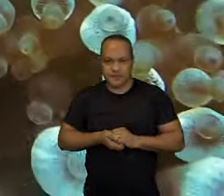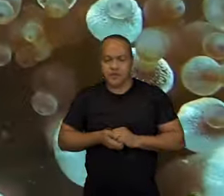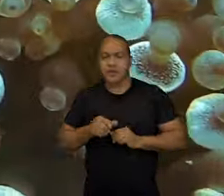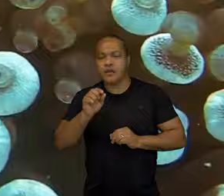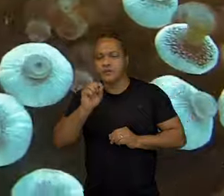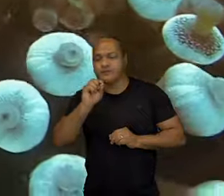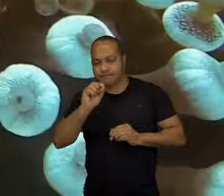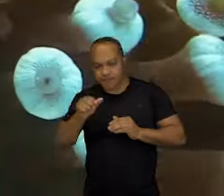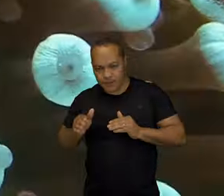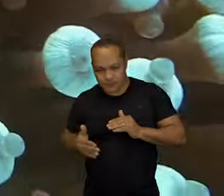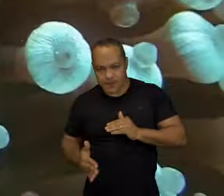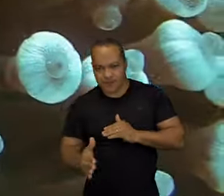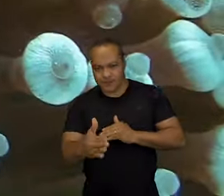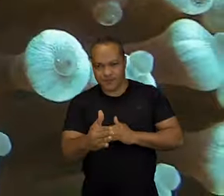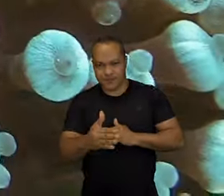Os peixes.